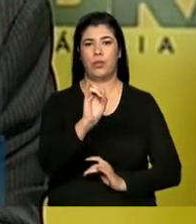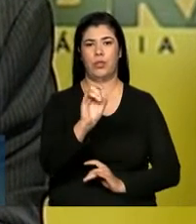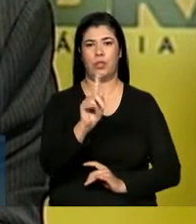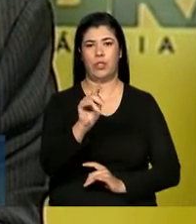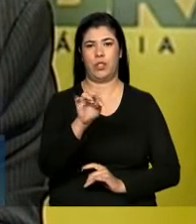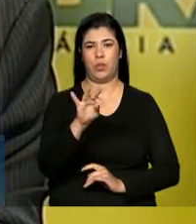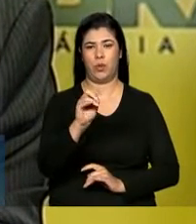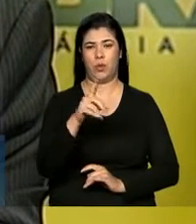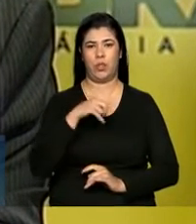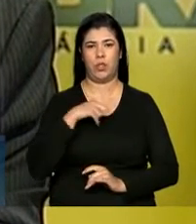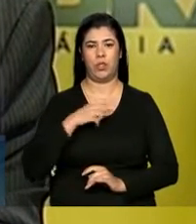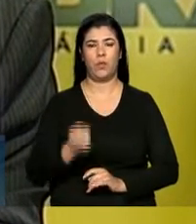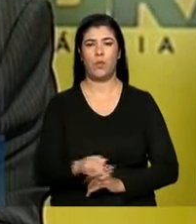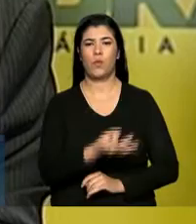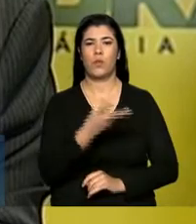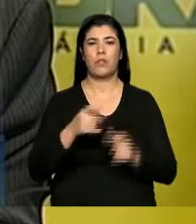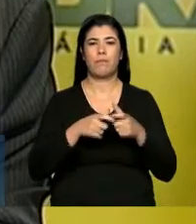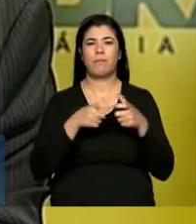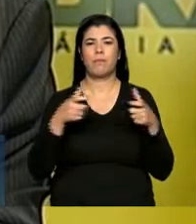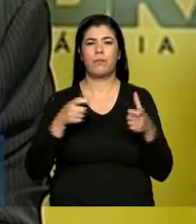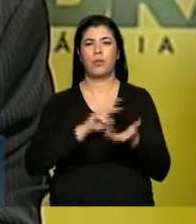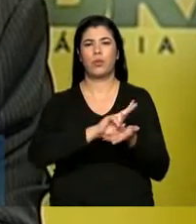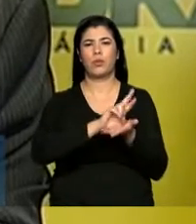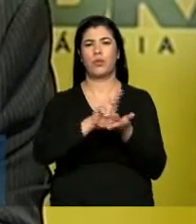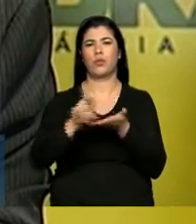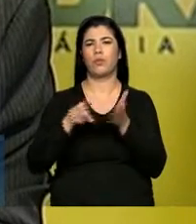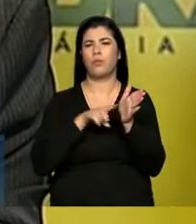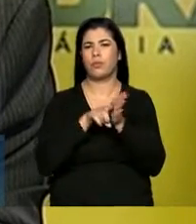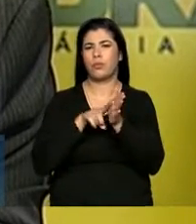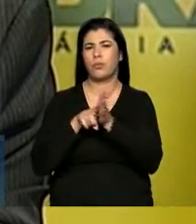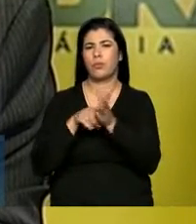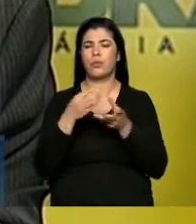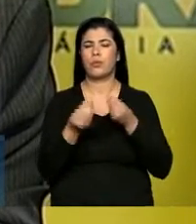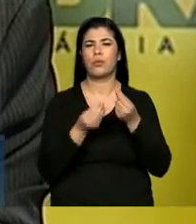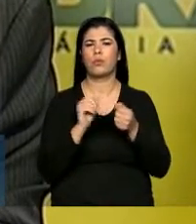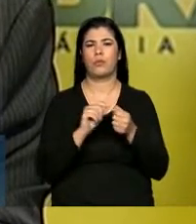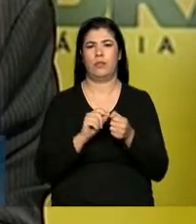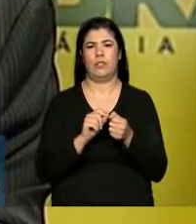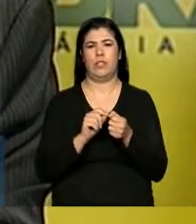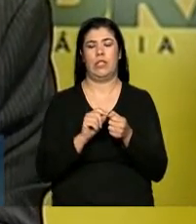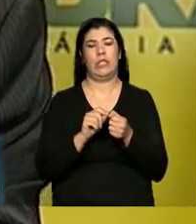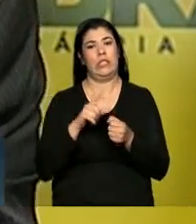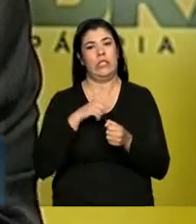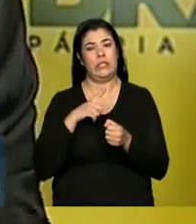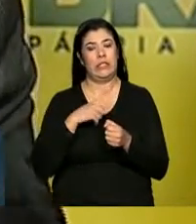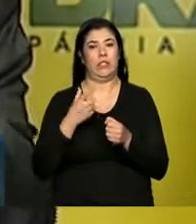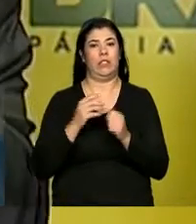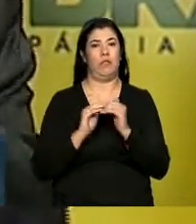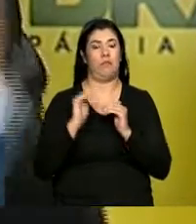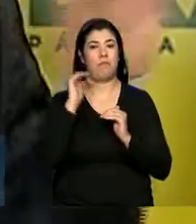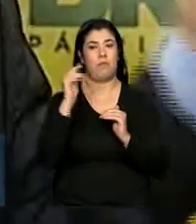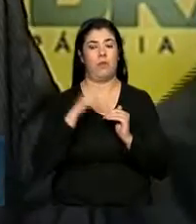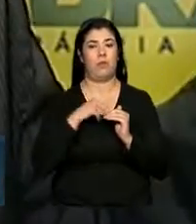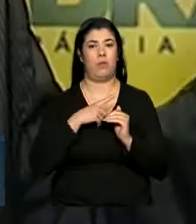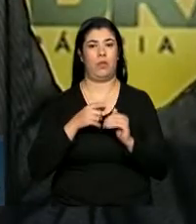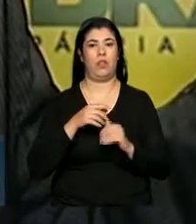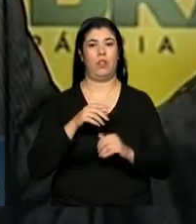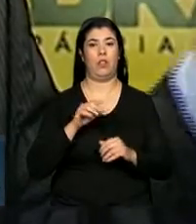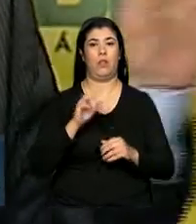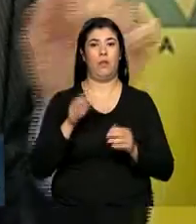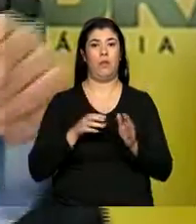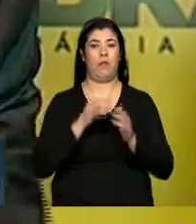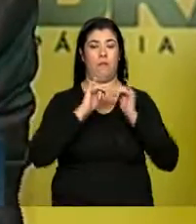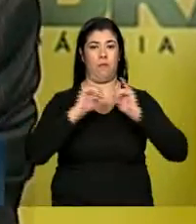uma quantidade enorme de elementos de diagnóstico da escola, praticamente, bom, a maioria esmagadora, se não todos, provindos do